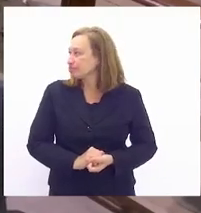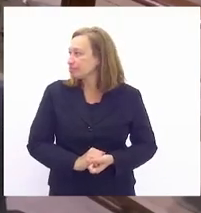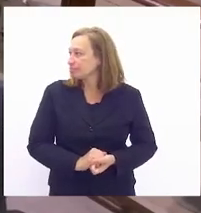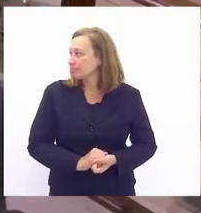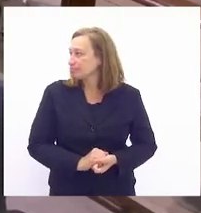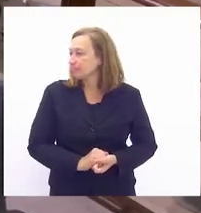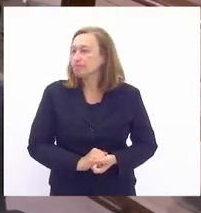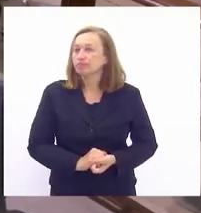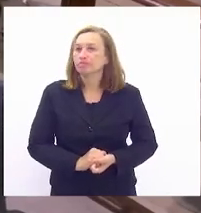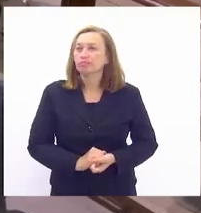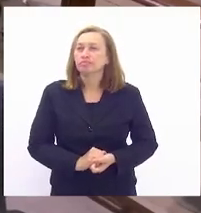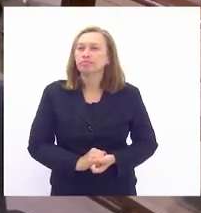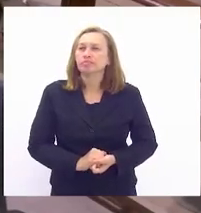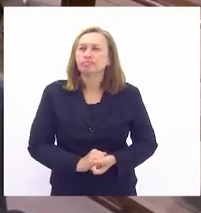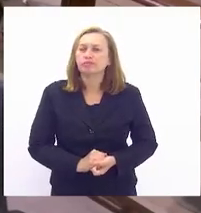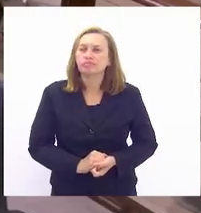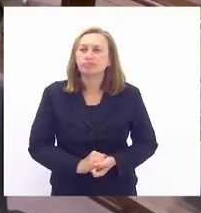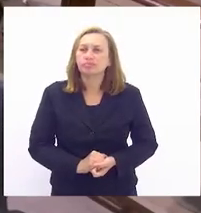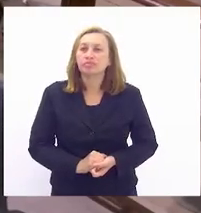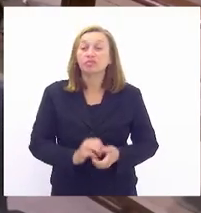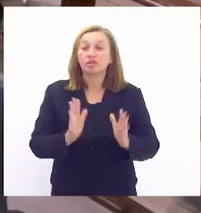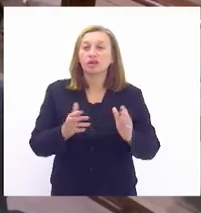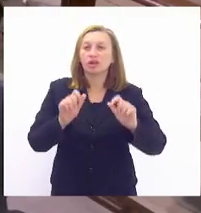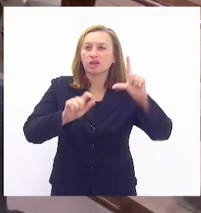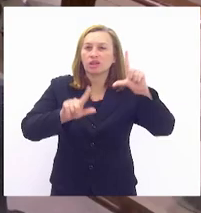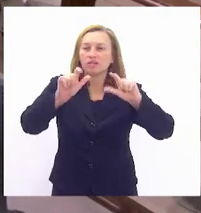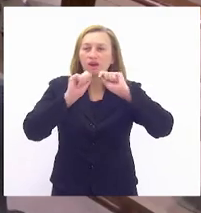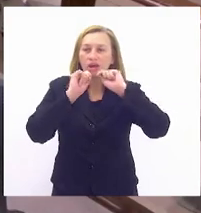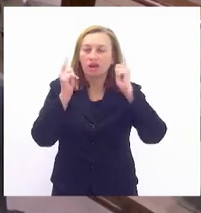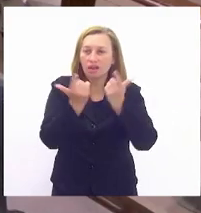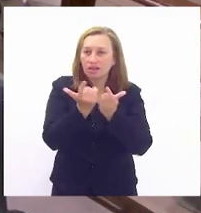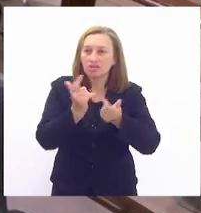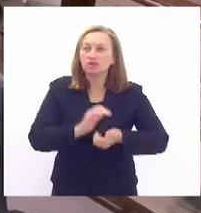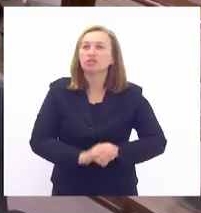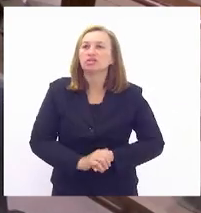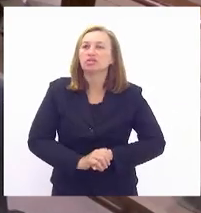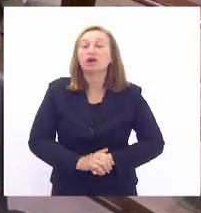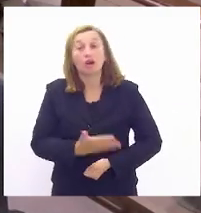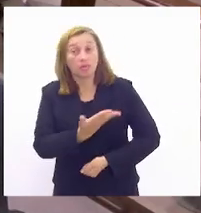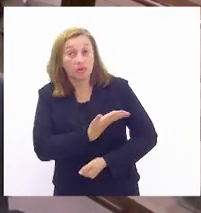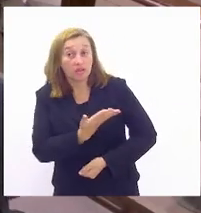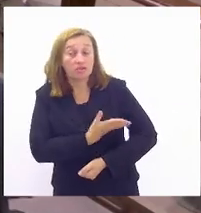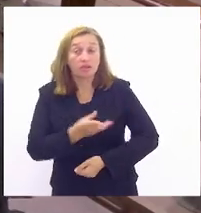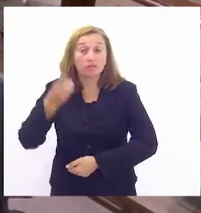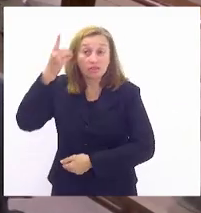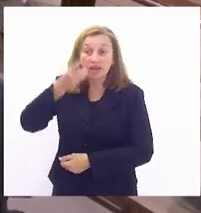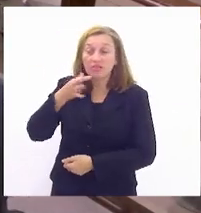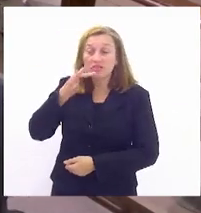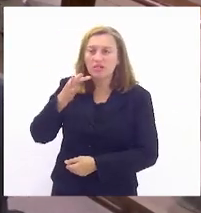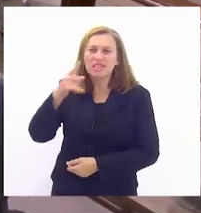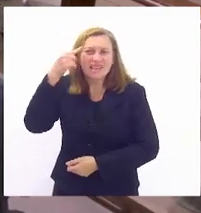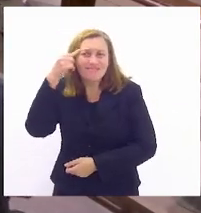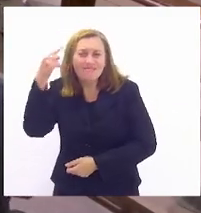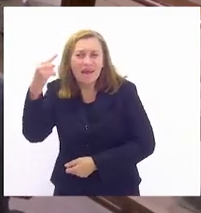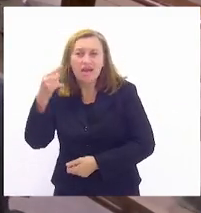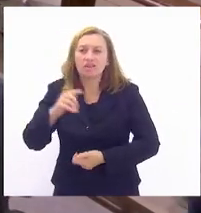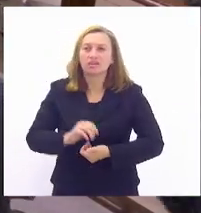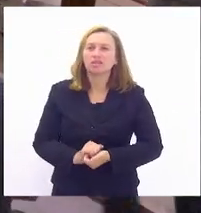Deputado Jorge Felipe estava graduando da TV Leste. Meu amigo deputado Jorge Felipe, essa ideia que